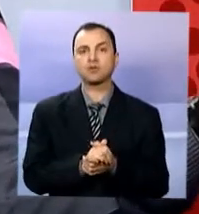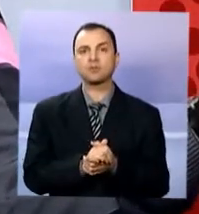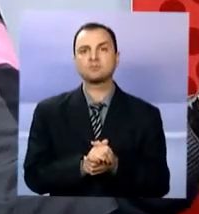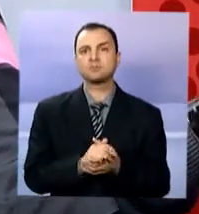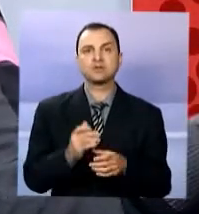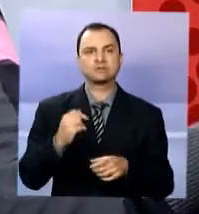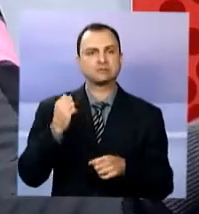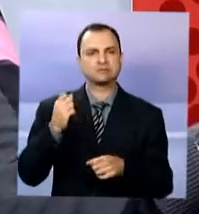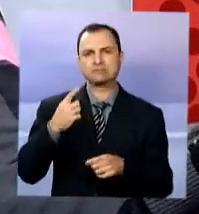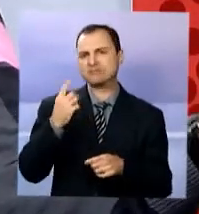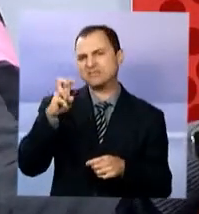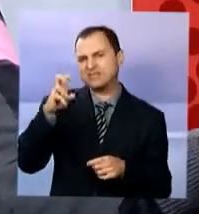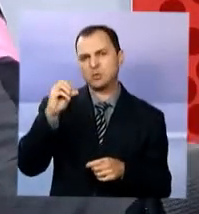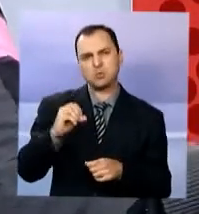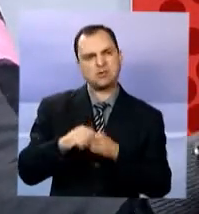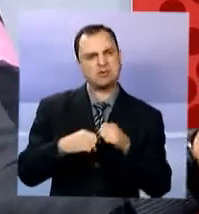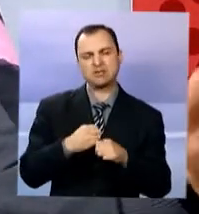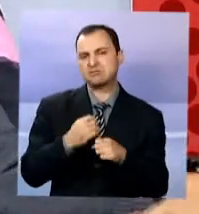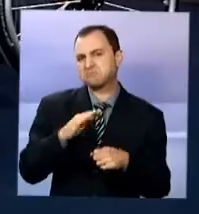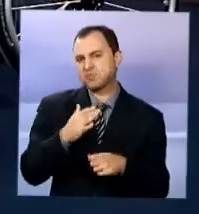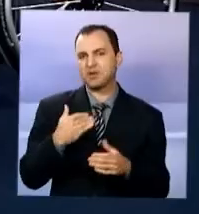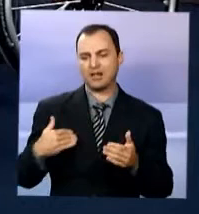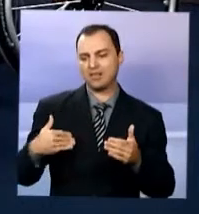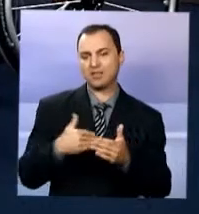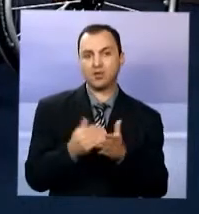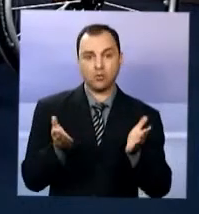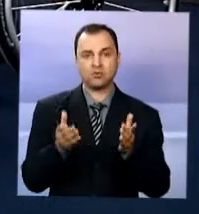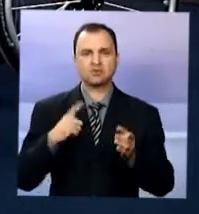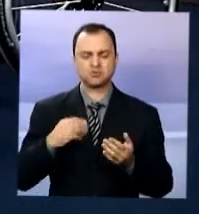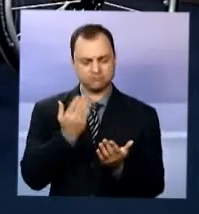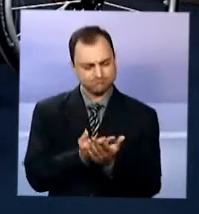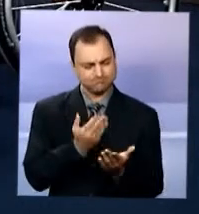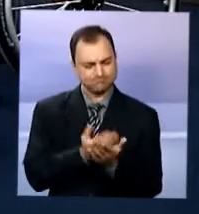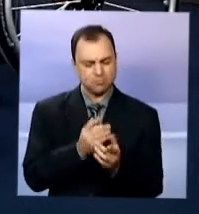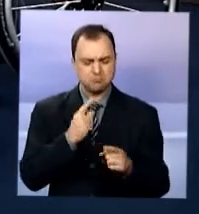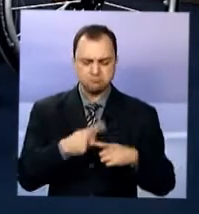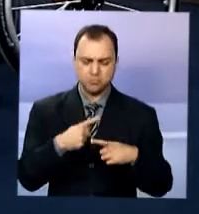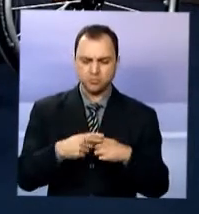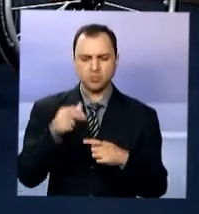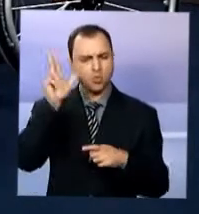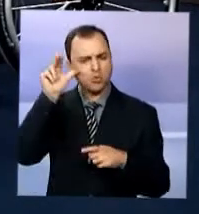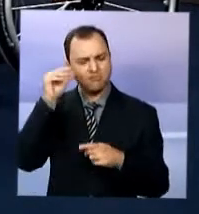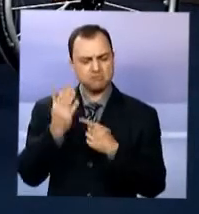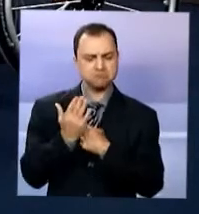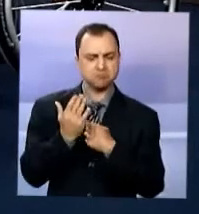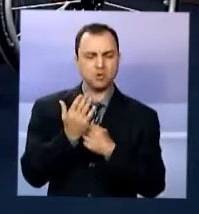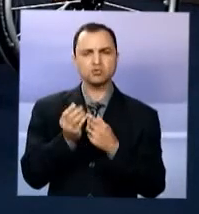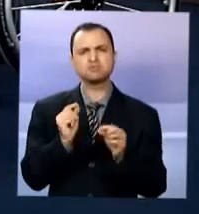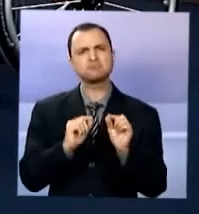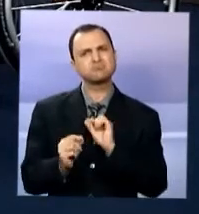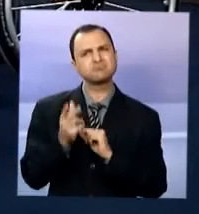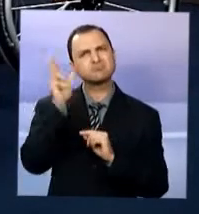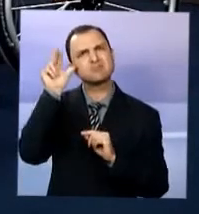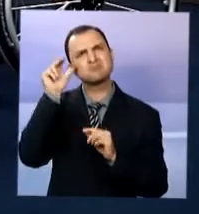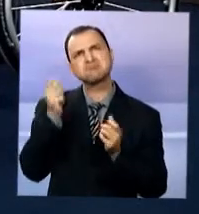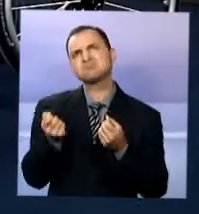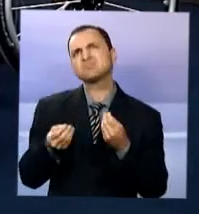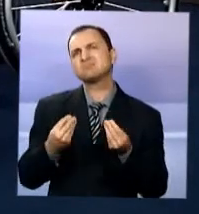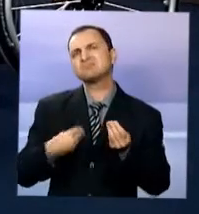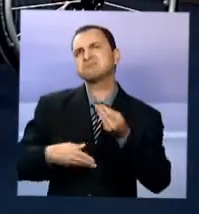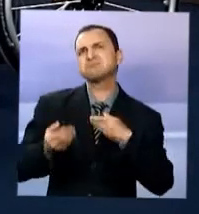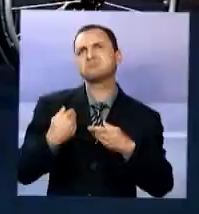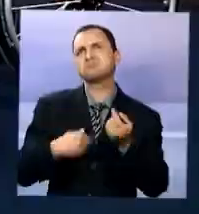da da década de 50 anos 1950 para cá começou a estudar um pouquinho mais o porquê do cavalo e o que canal pode